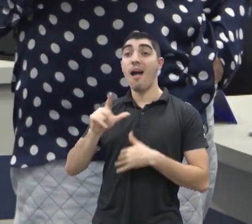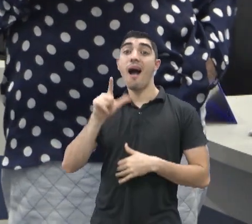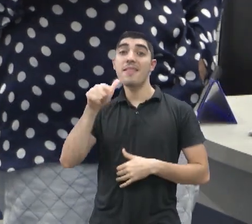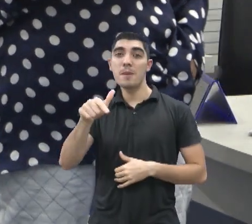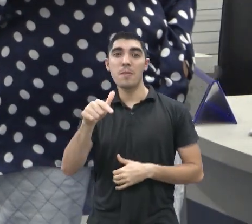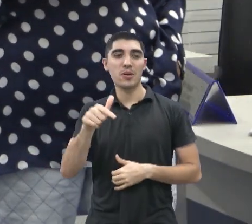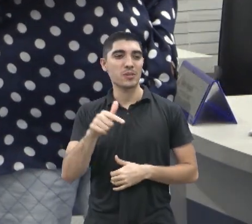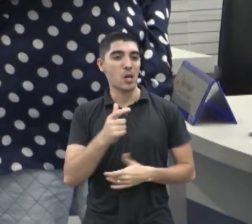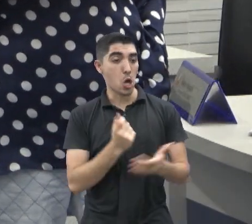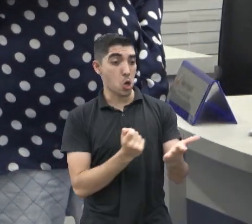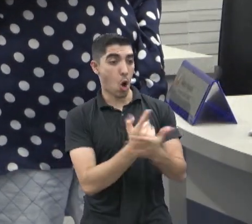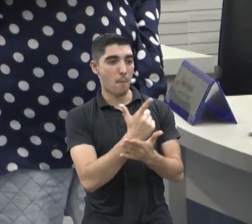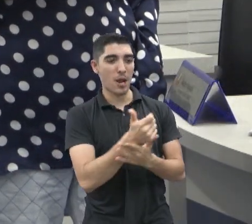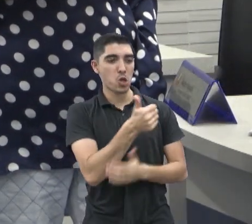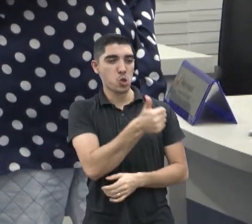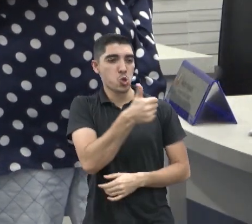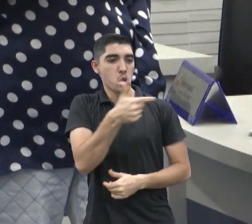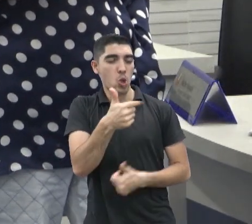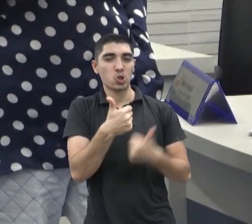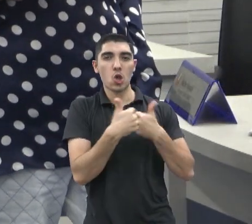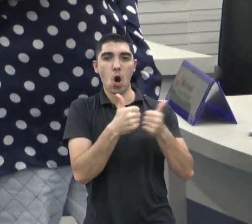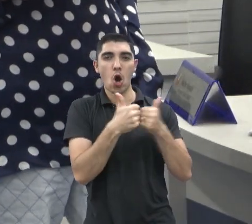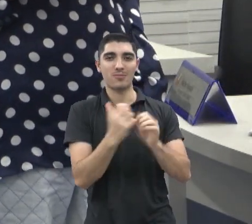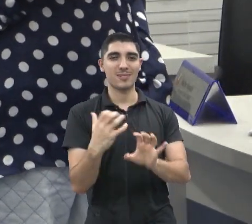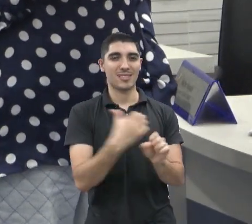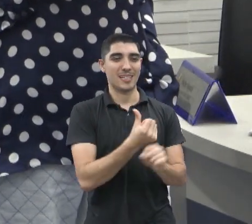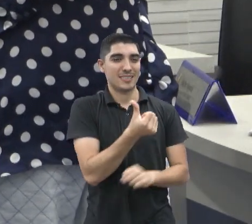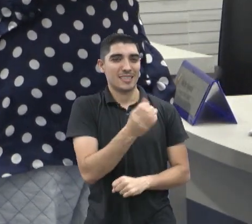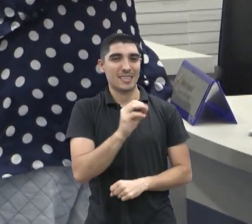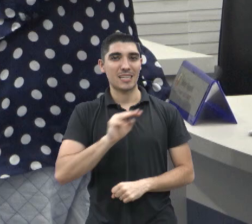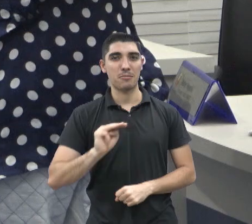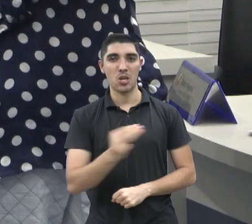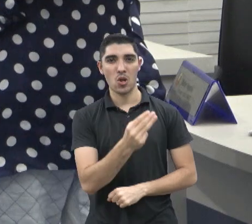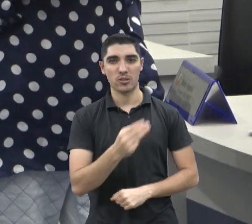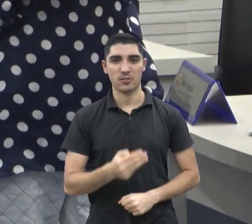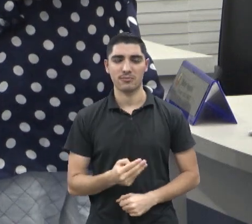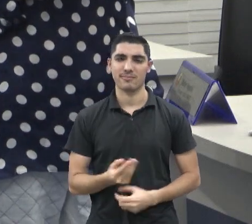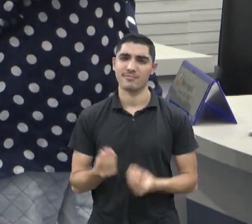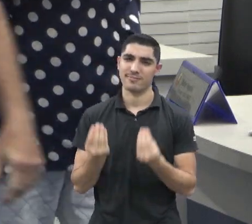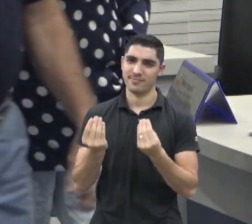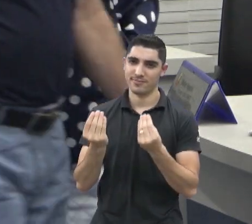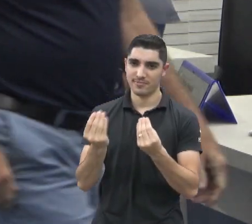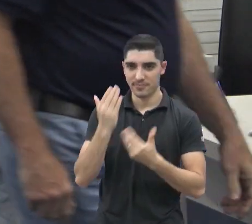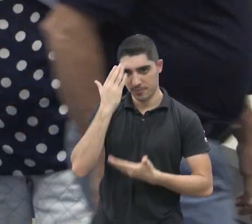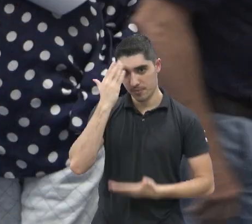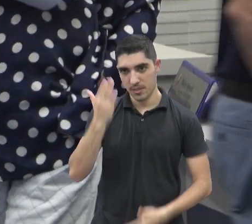12 ônibus por 60 milhões, que não custariam 5 milhões. Obrigado.